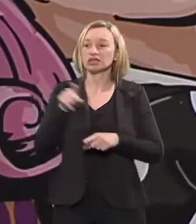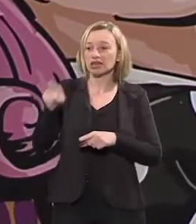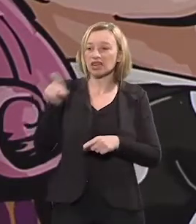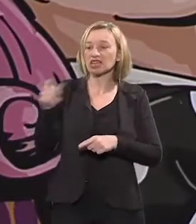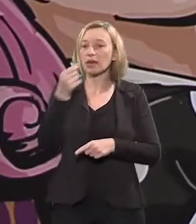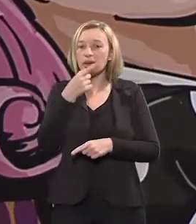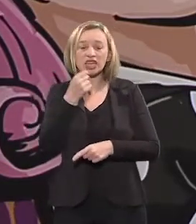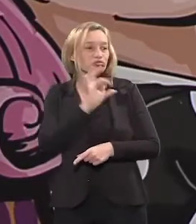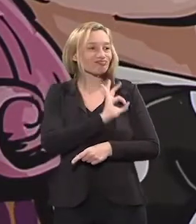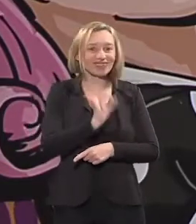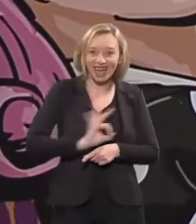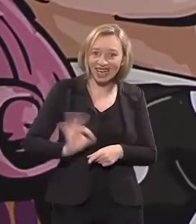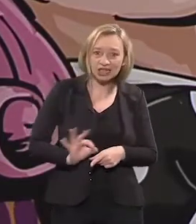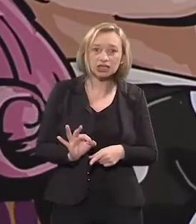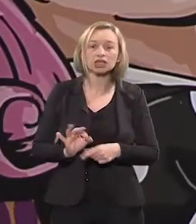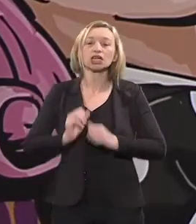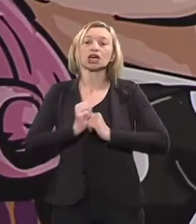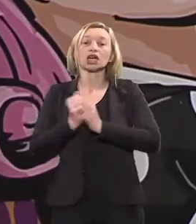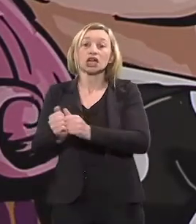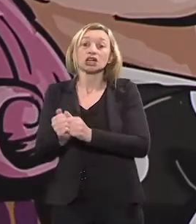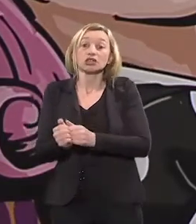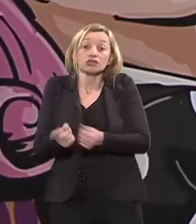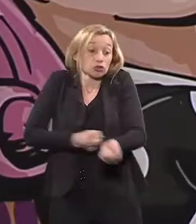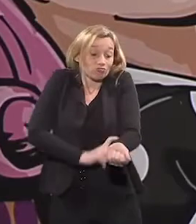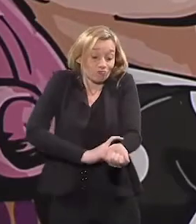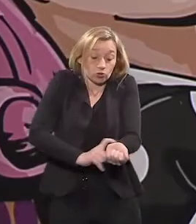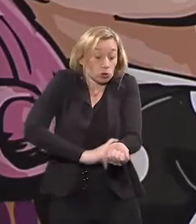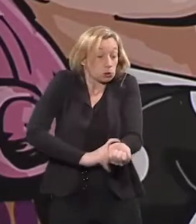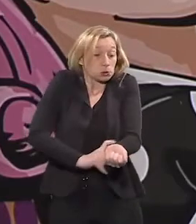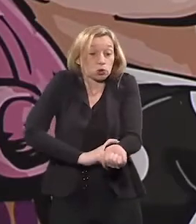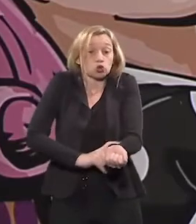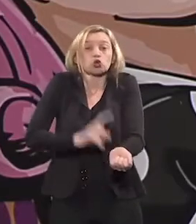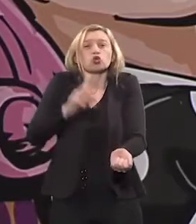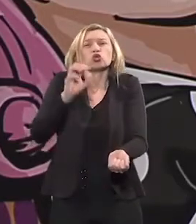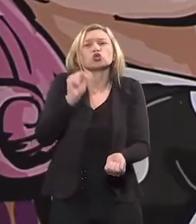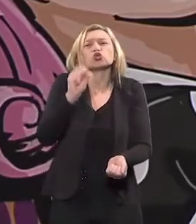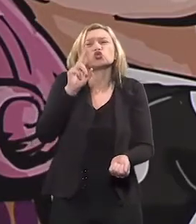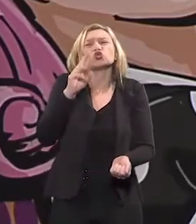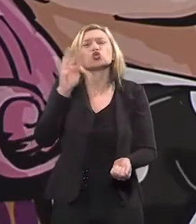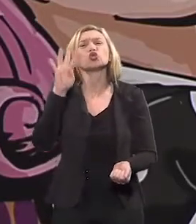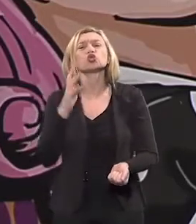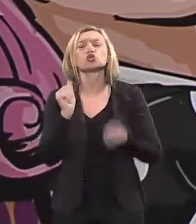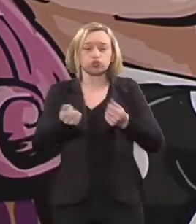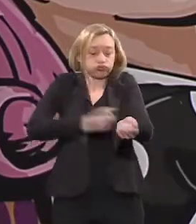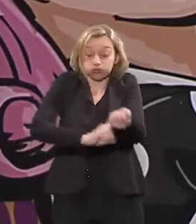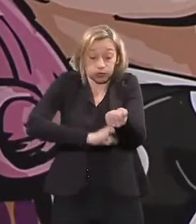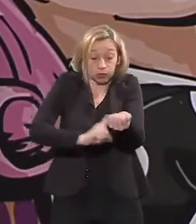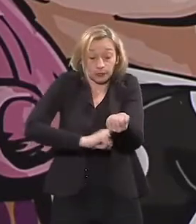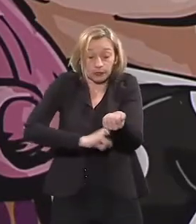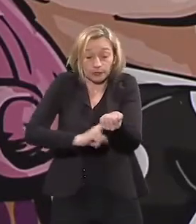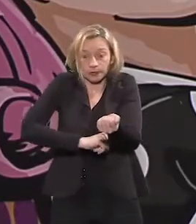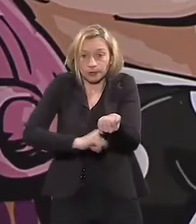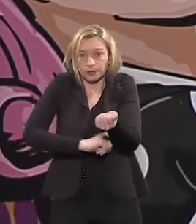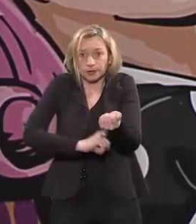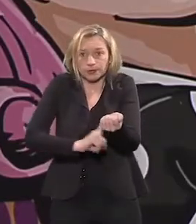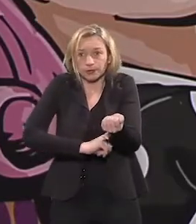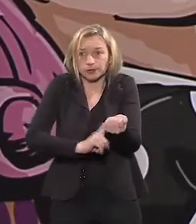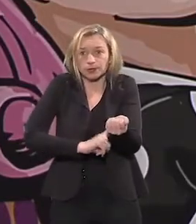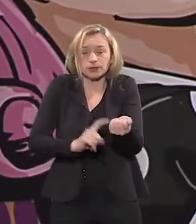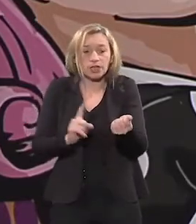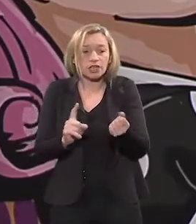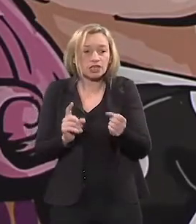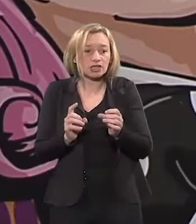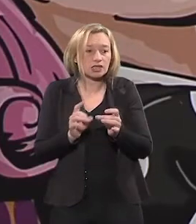estava ali sem medicação, sem acompanhamento, ela entrou num surto, num momento de agitação muito grande, e